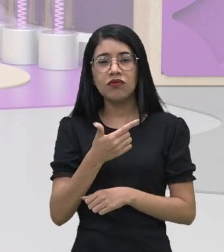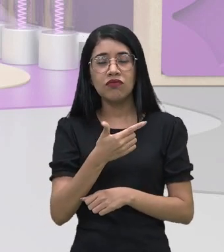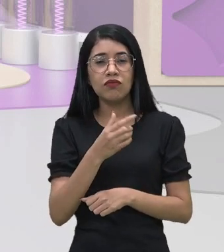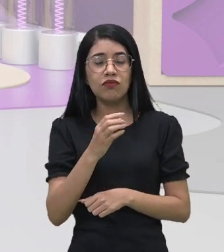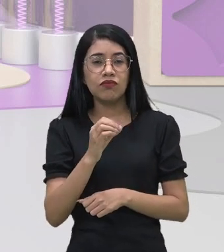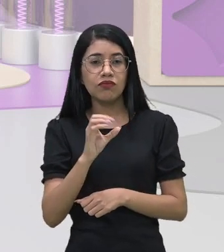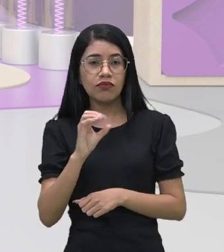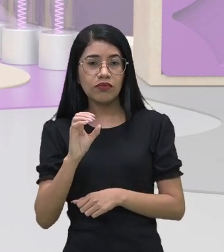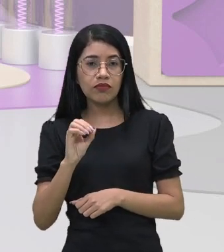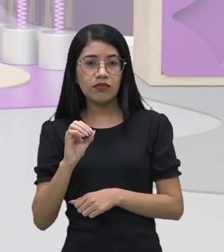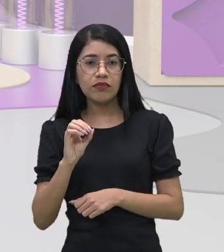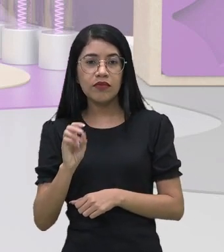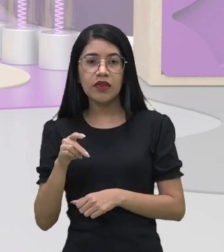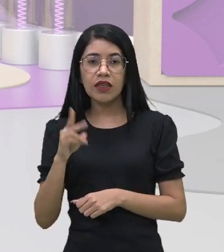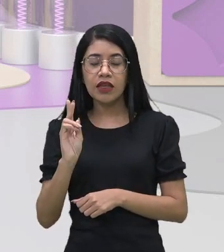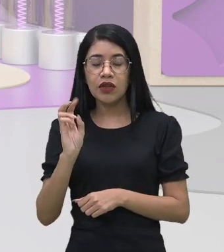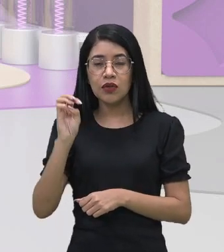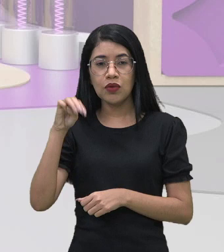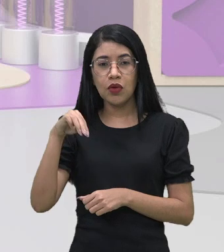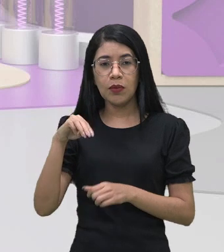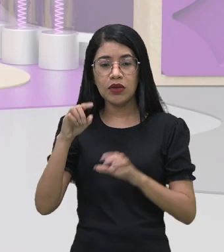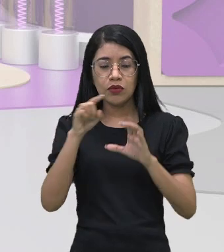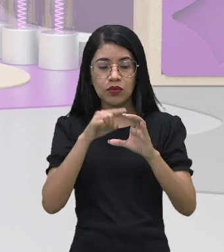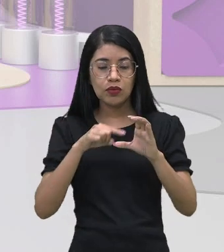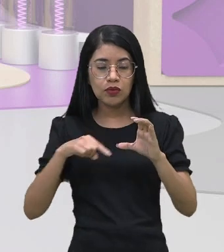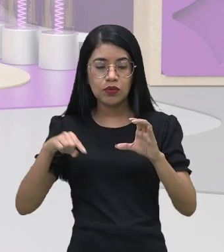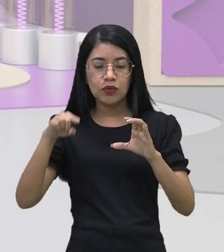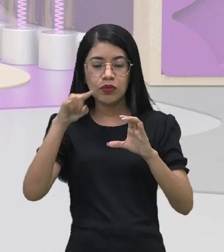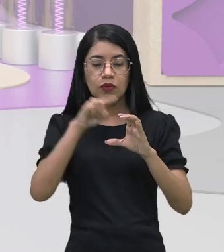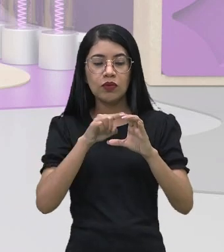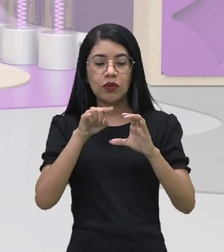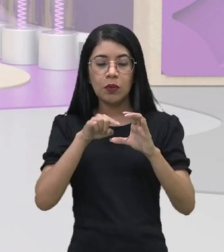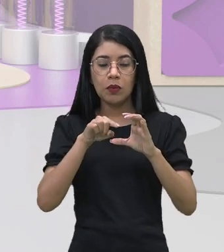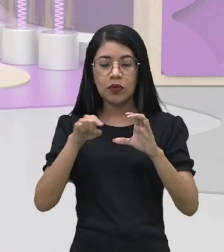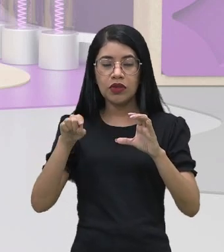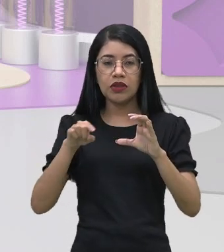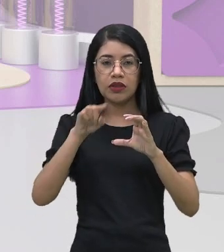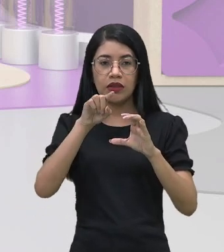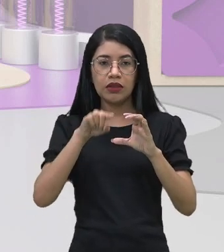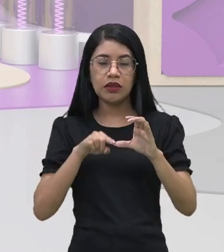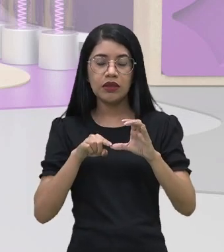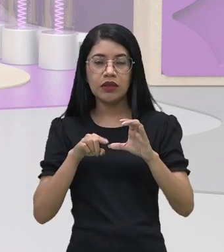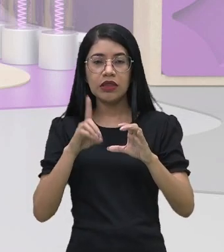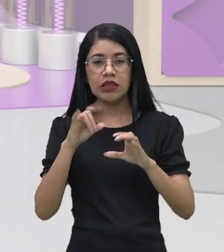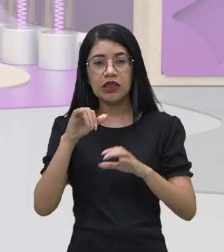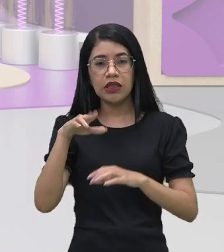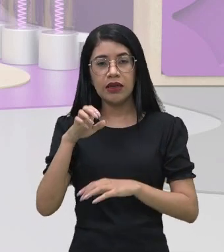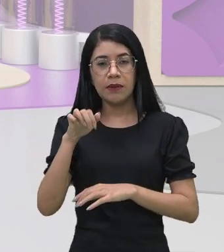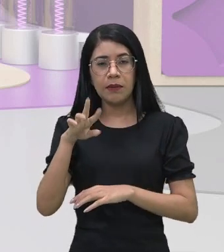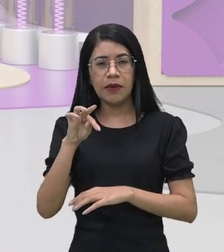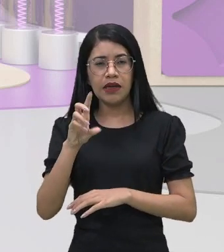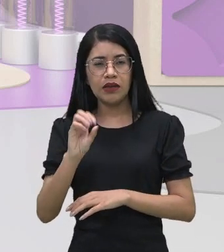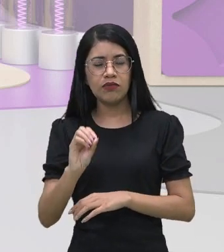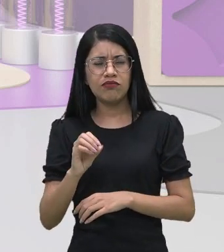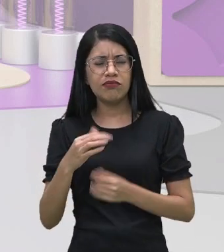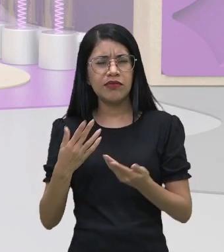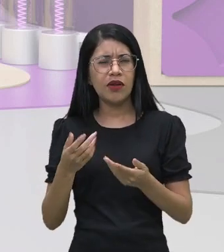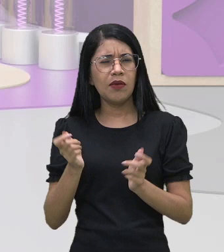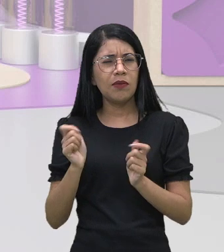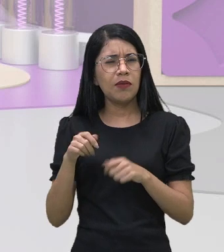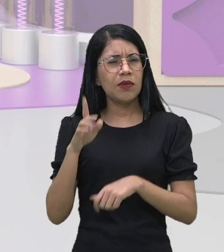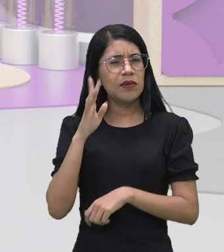uma informação aqui, ó, quilômetros de diâmetro. Você consegue imaginar o que